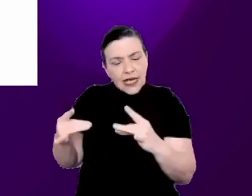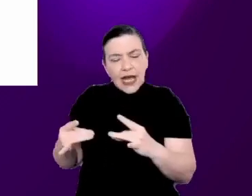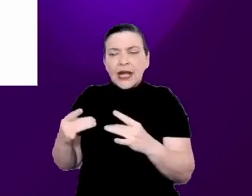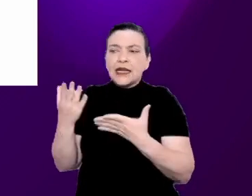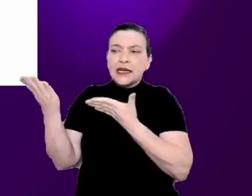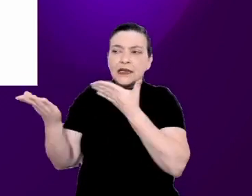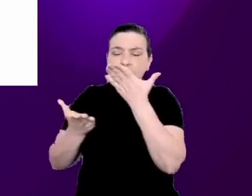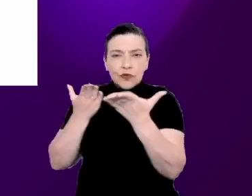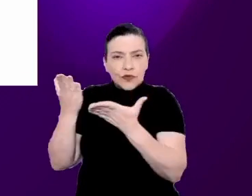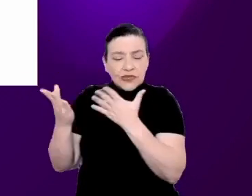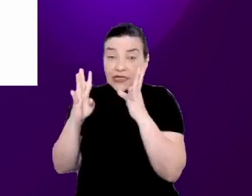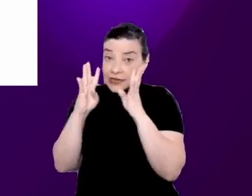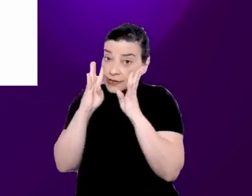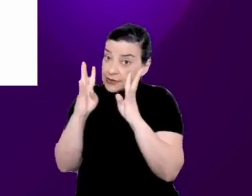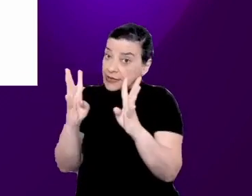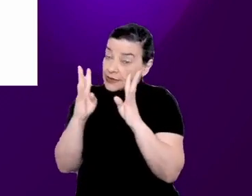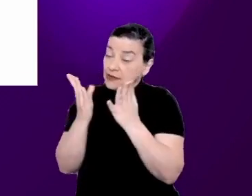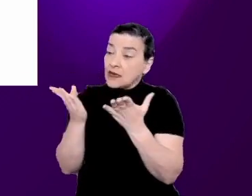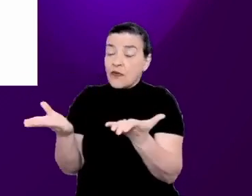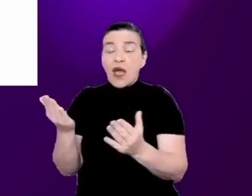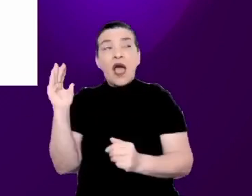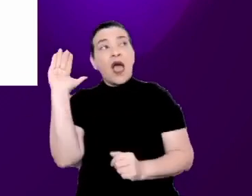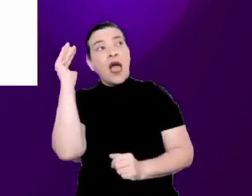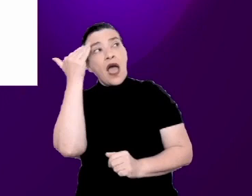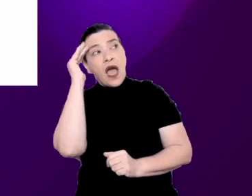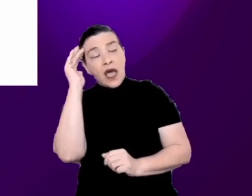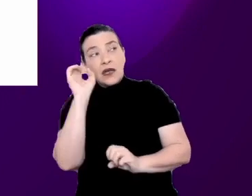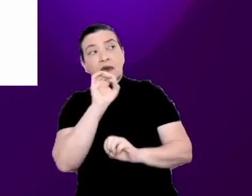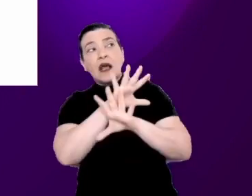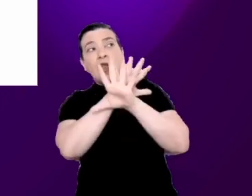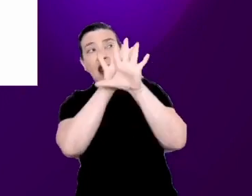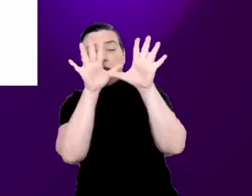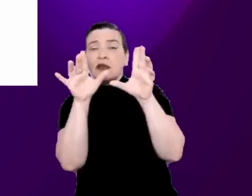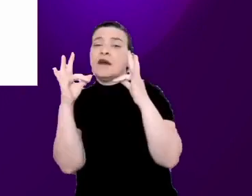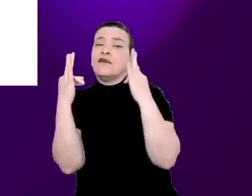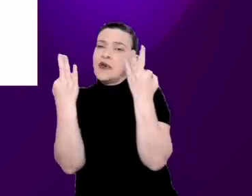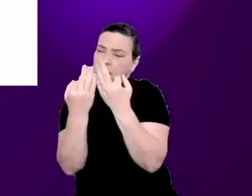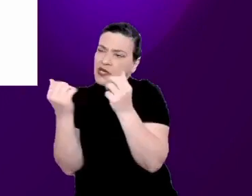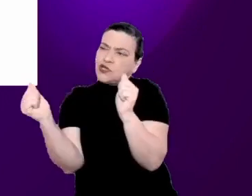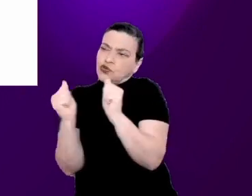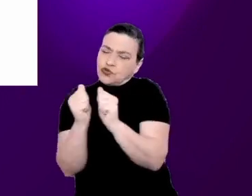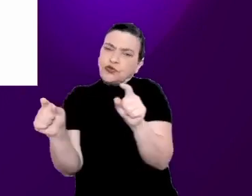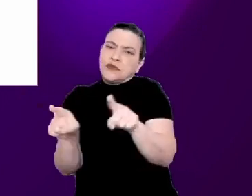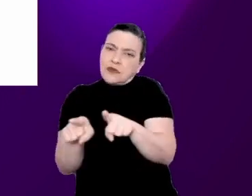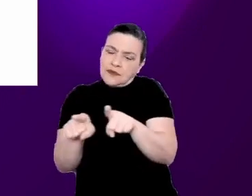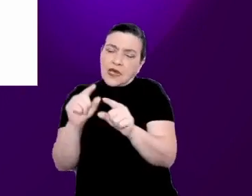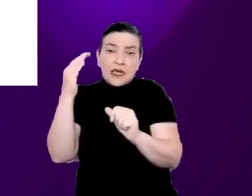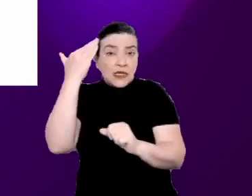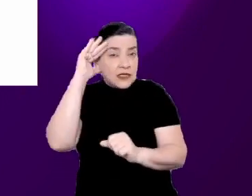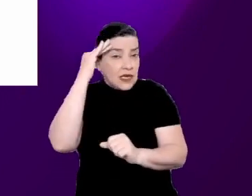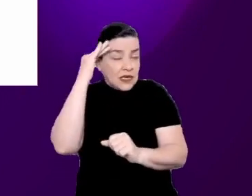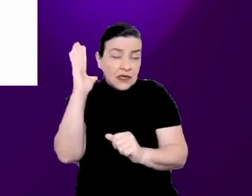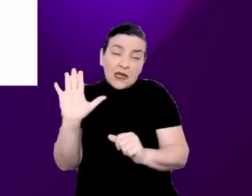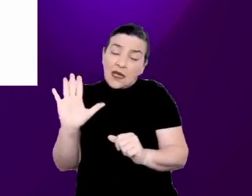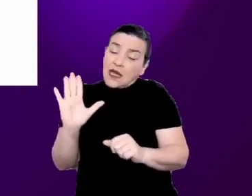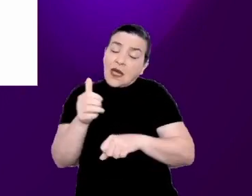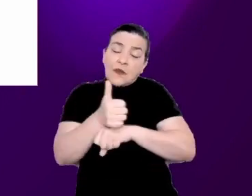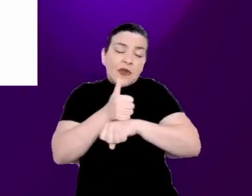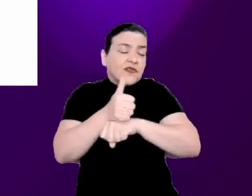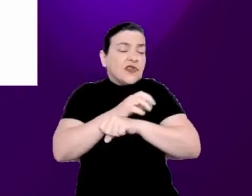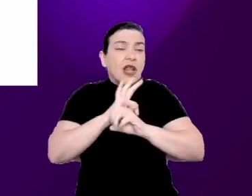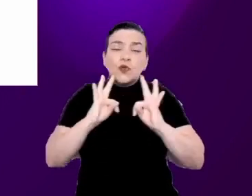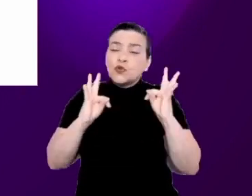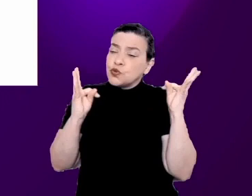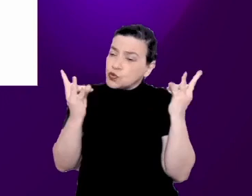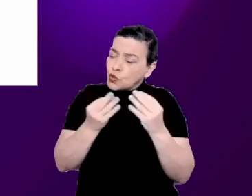de alerta sejam de conhecimento dele, sejam de conhecimento da família e sejam de conhecimento de qualquer profissional que